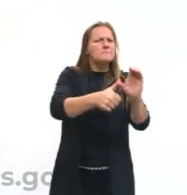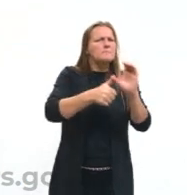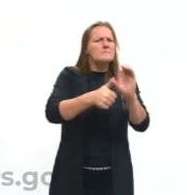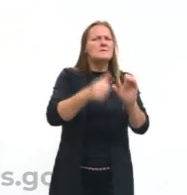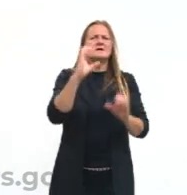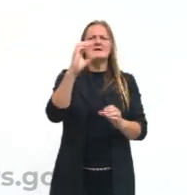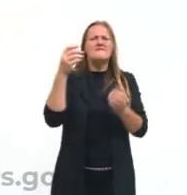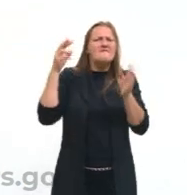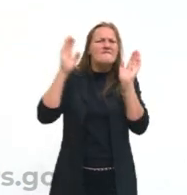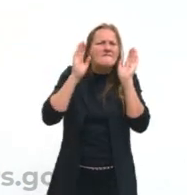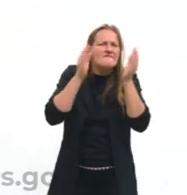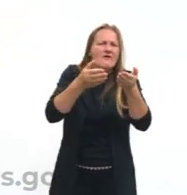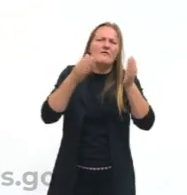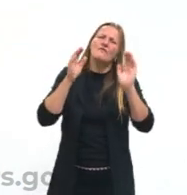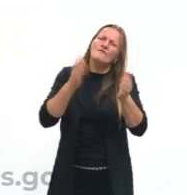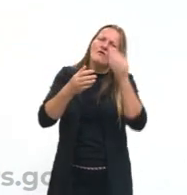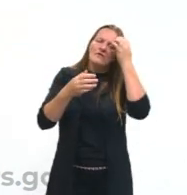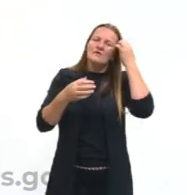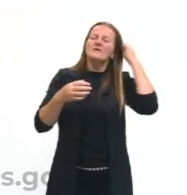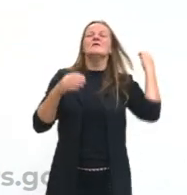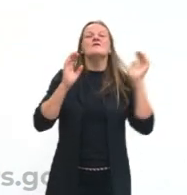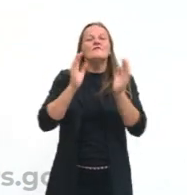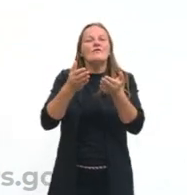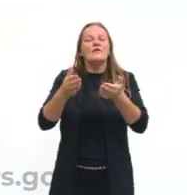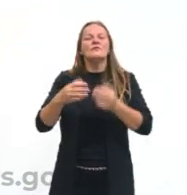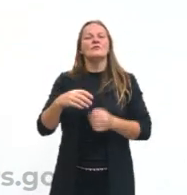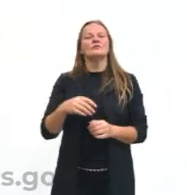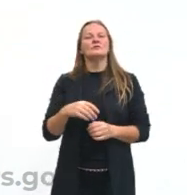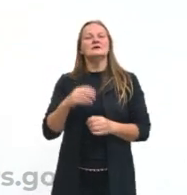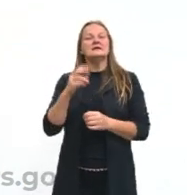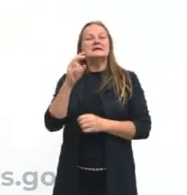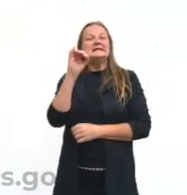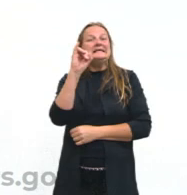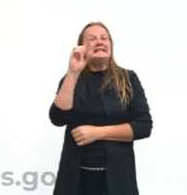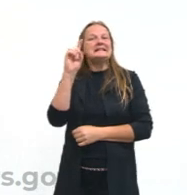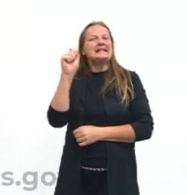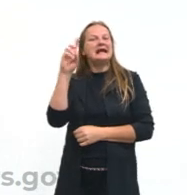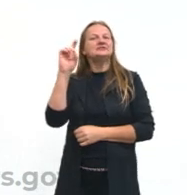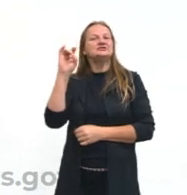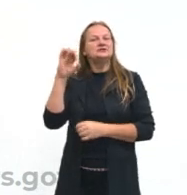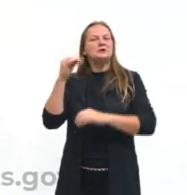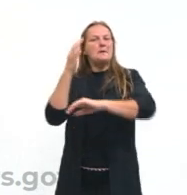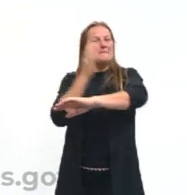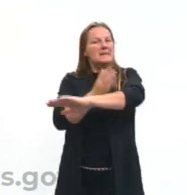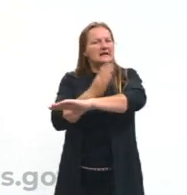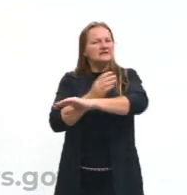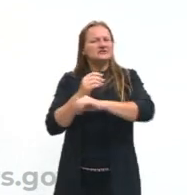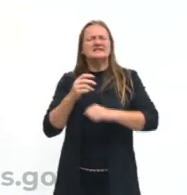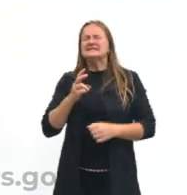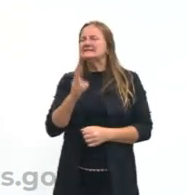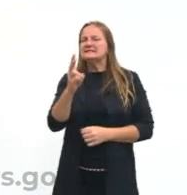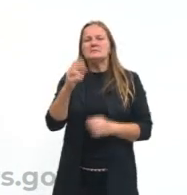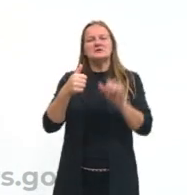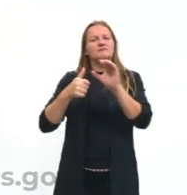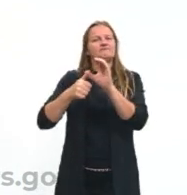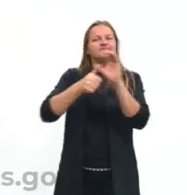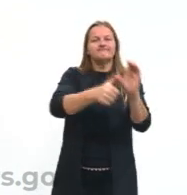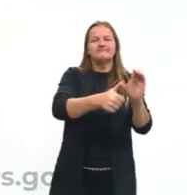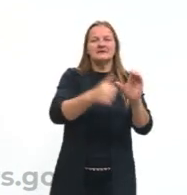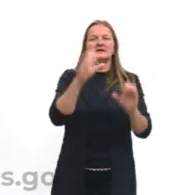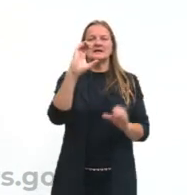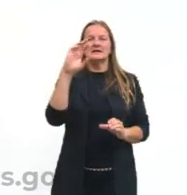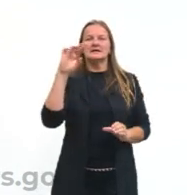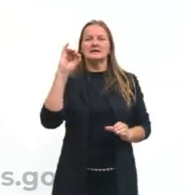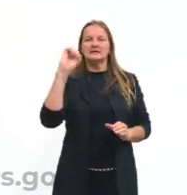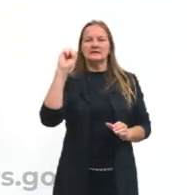falar para vocês que alguém comentar você ouvir falar algo da idade média já associa a questão do cristianismo